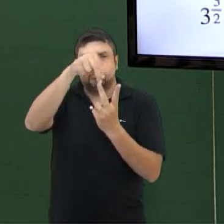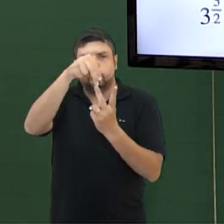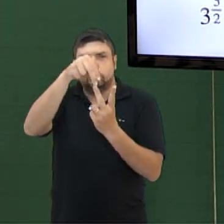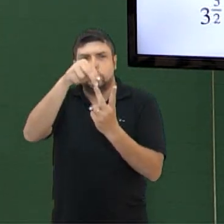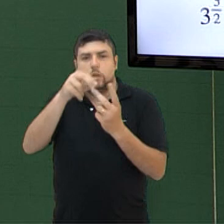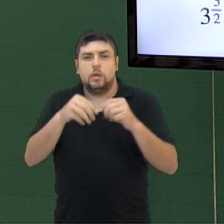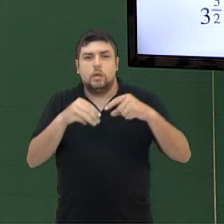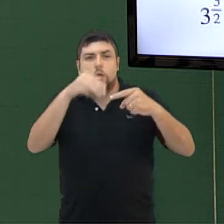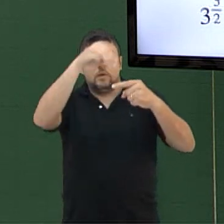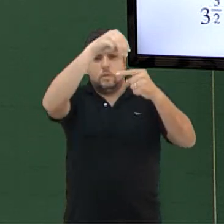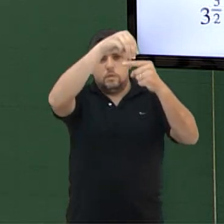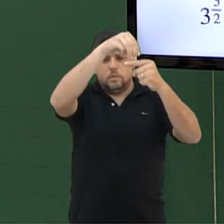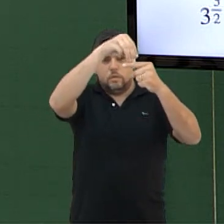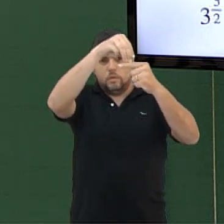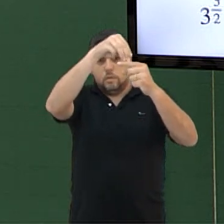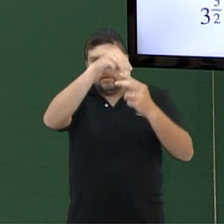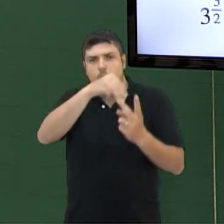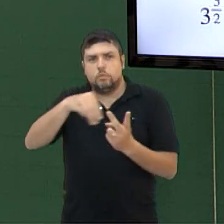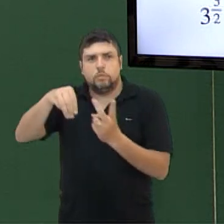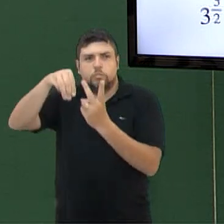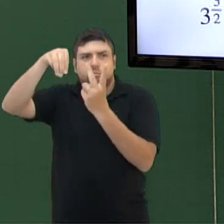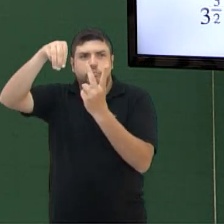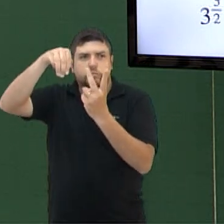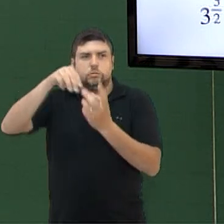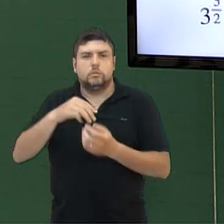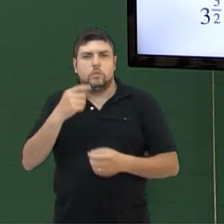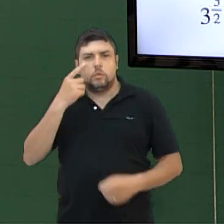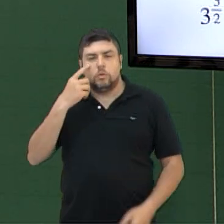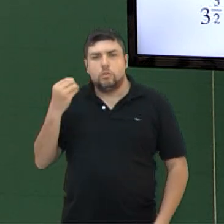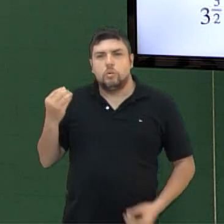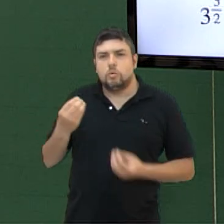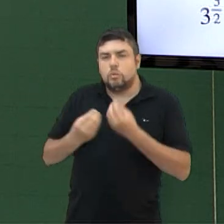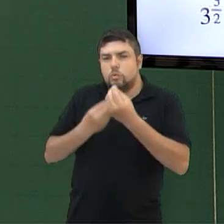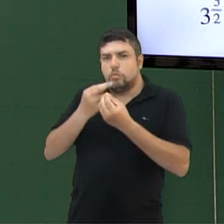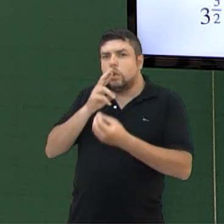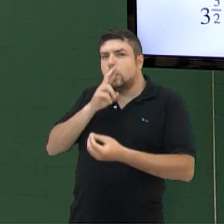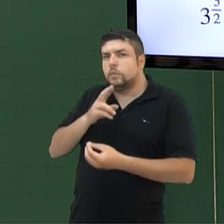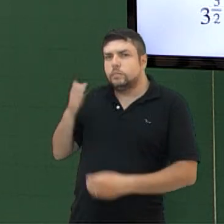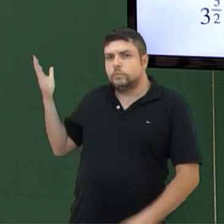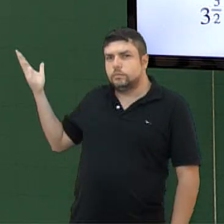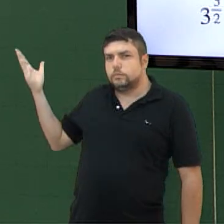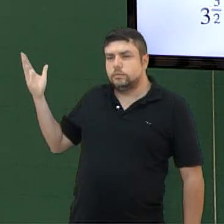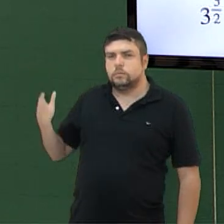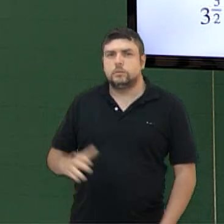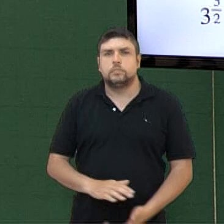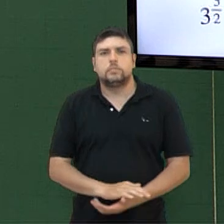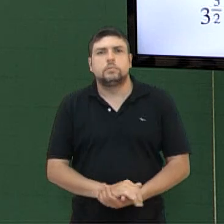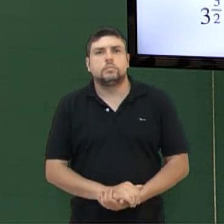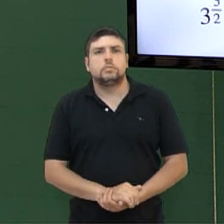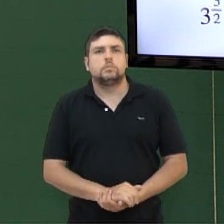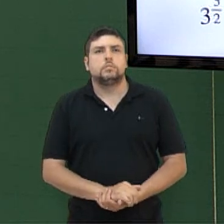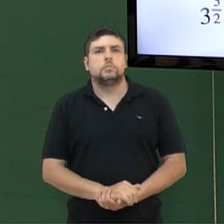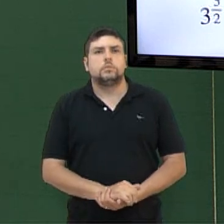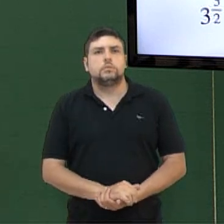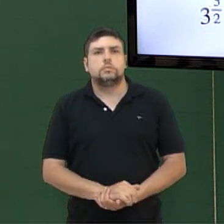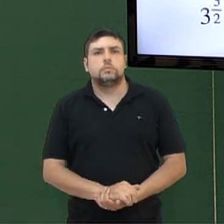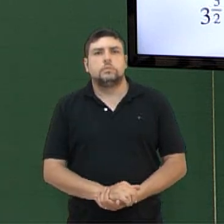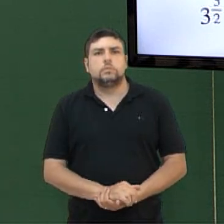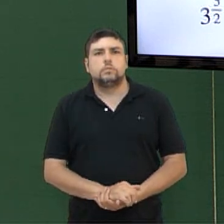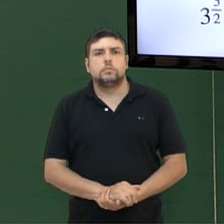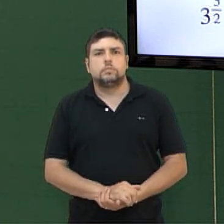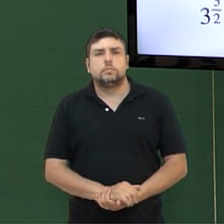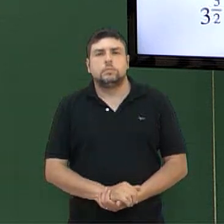2 elevado a 1 quinto. O 5 vai virar índice, então vai ficar a raiz quinta. 2 elevado a 1 é